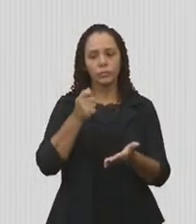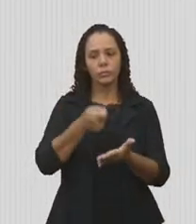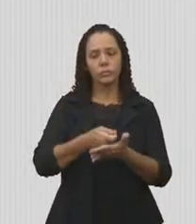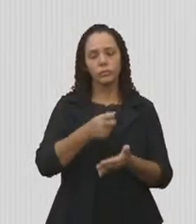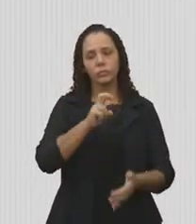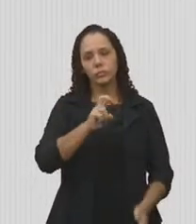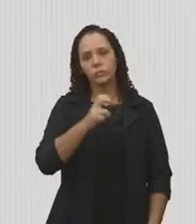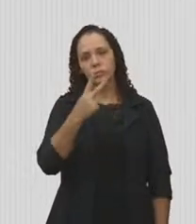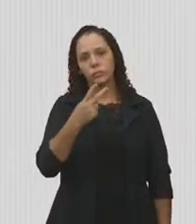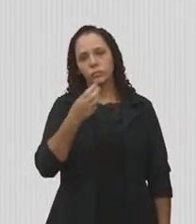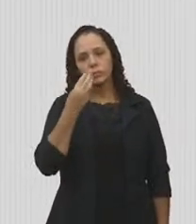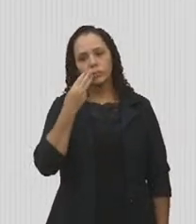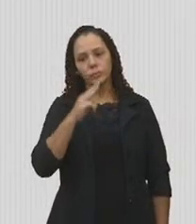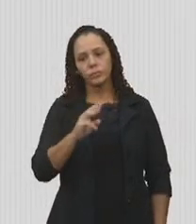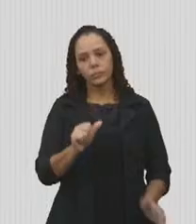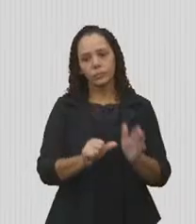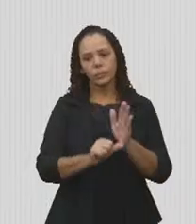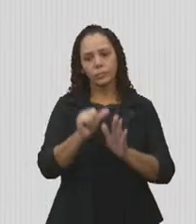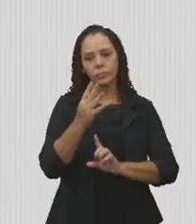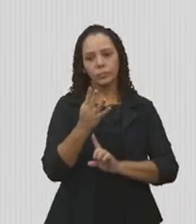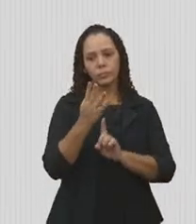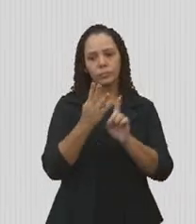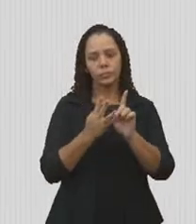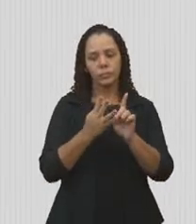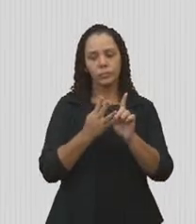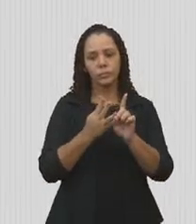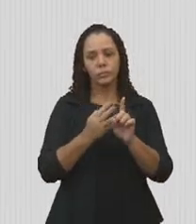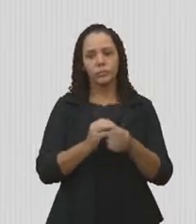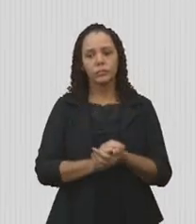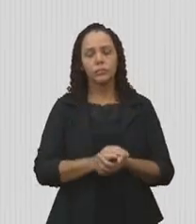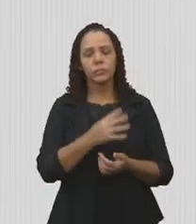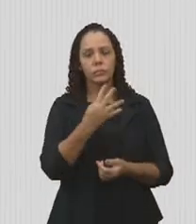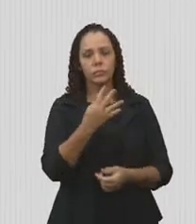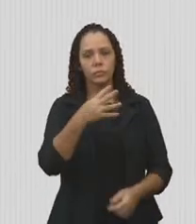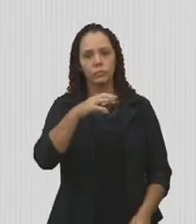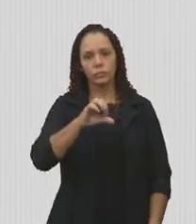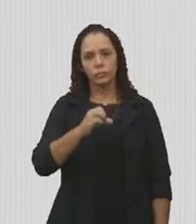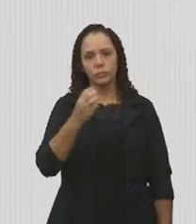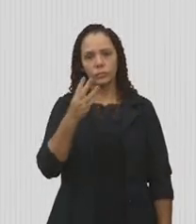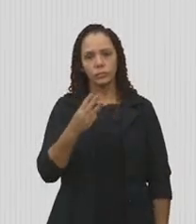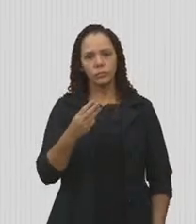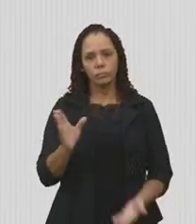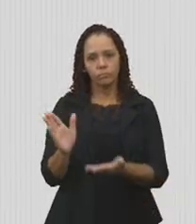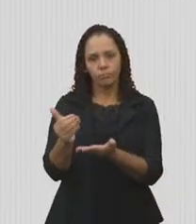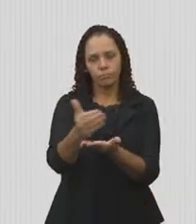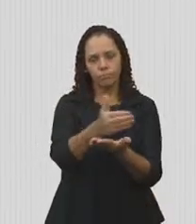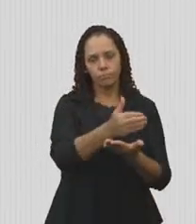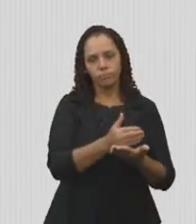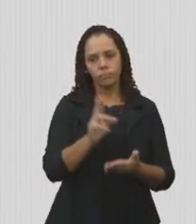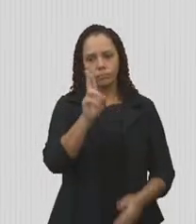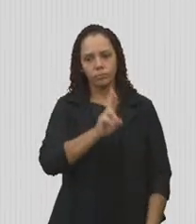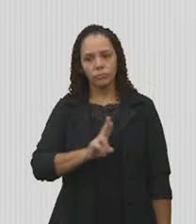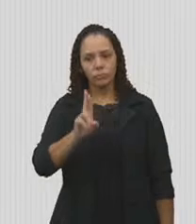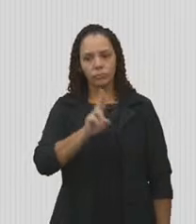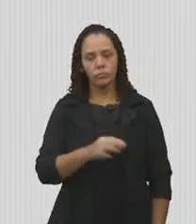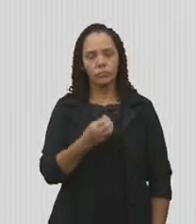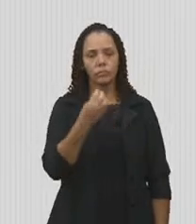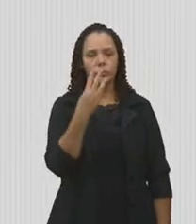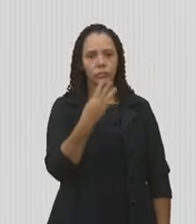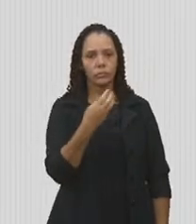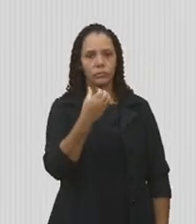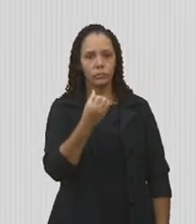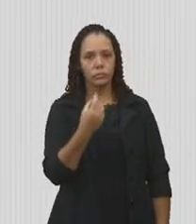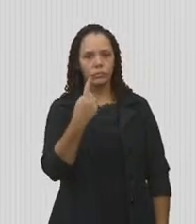milhões. Então, nesse primeiro quadrimestre, dos 493 milhões que recebemos, nós gastamos 361 milhões